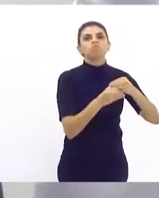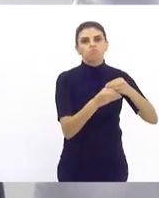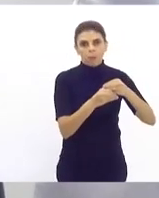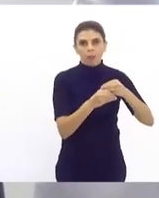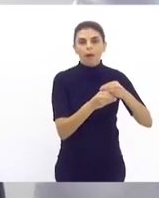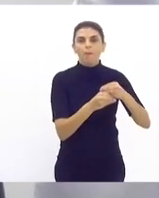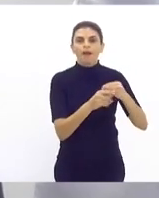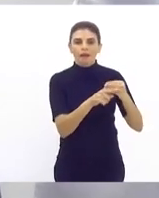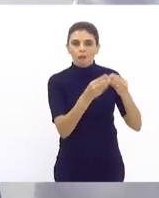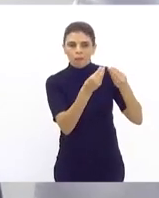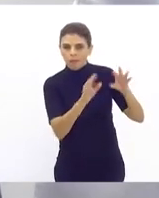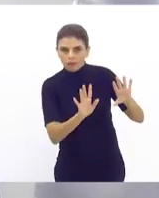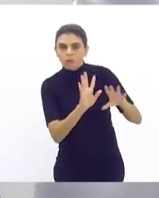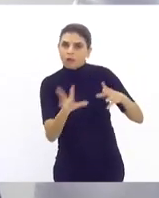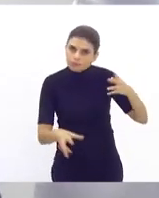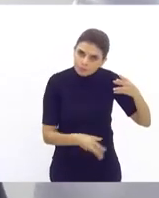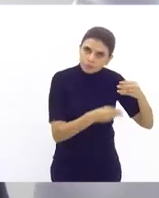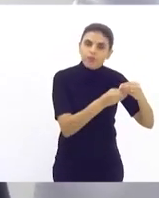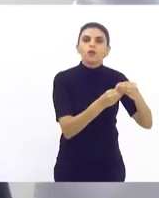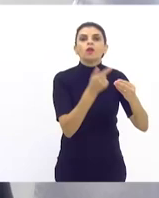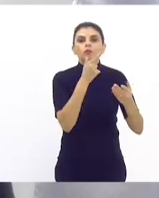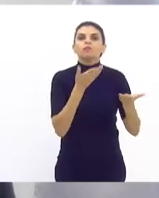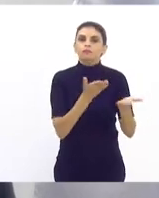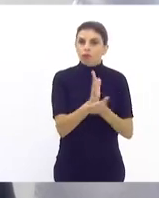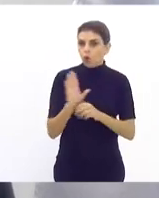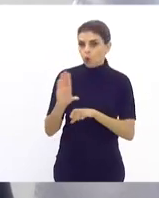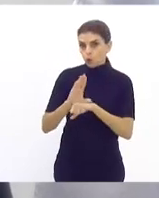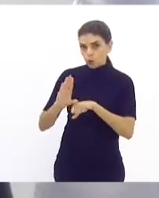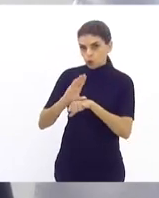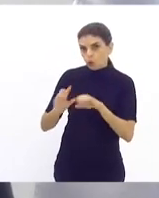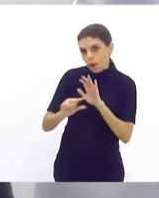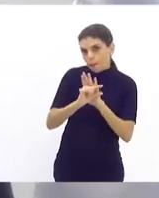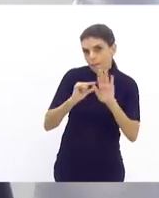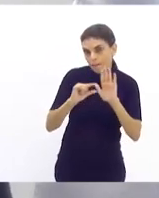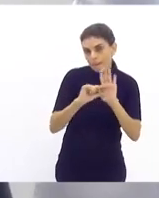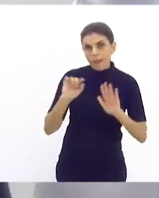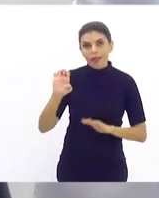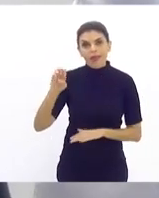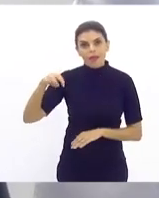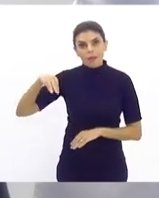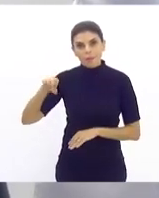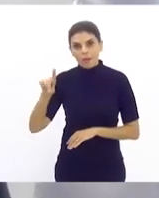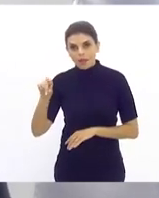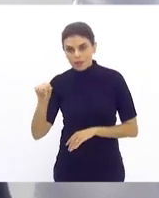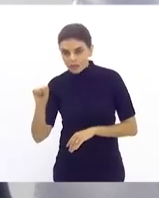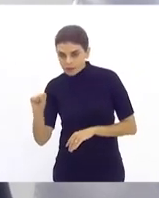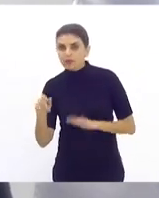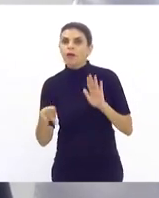pela prejudicabilidade, pelo parecer pela constitucionalidade com emendas. E aí chegaríamos